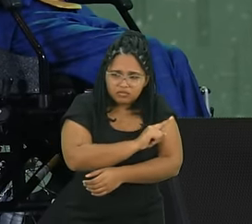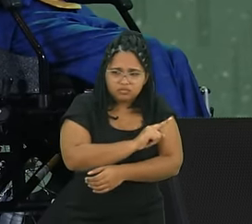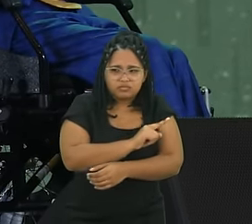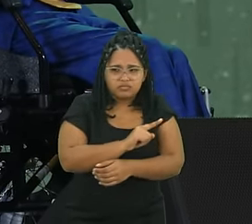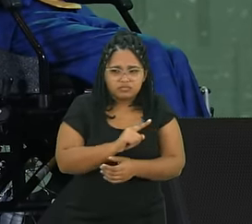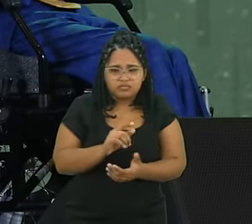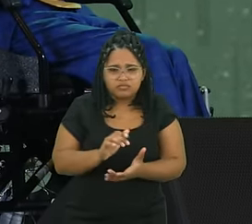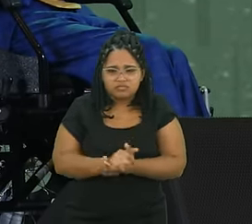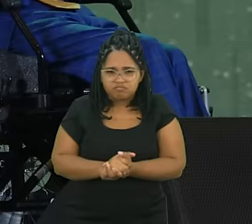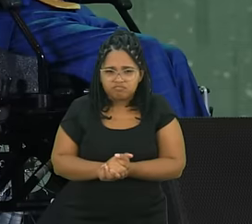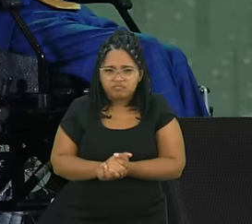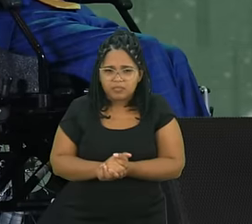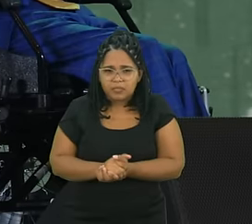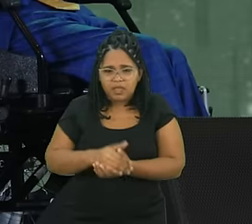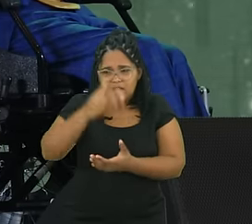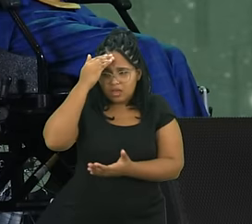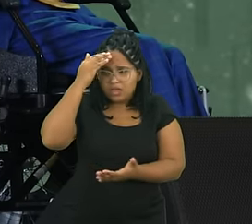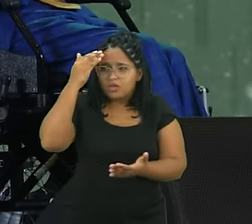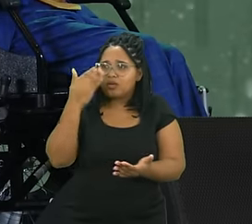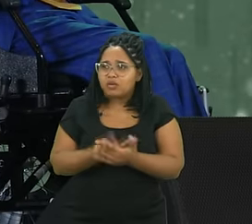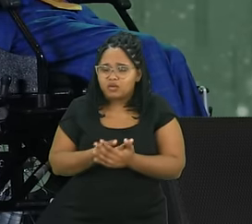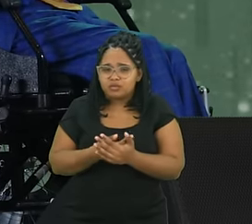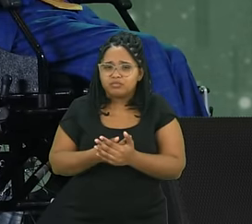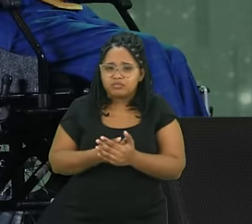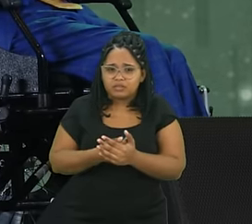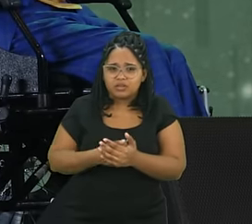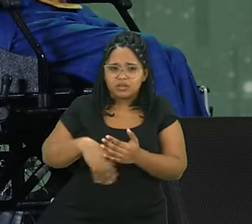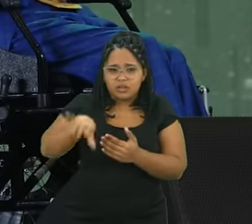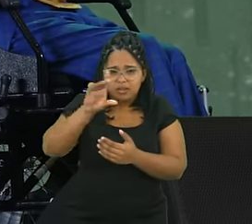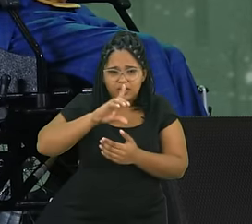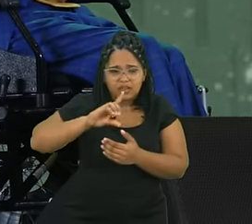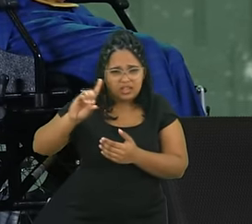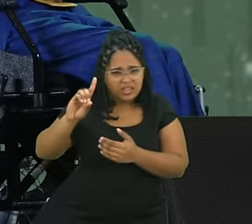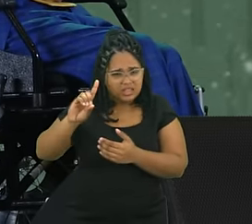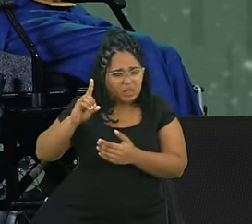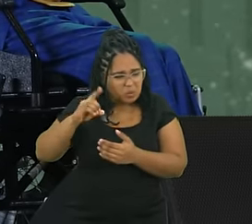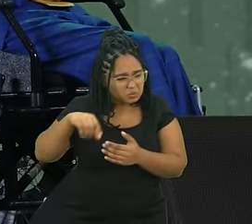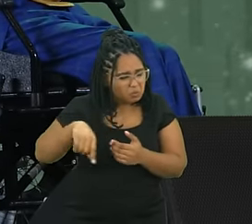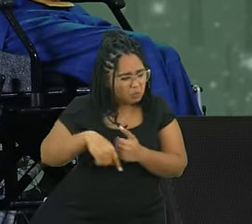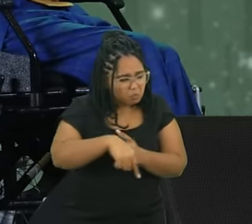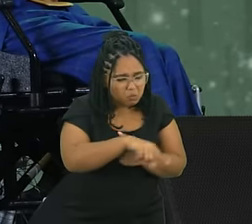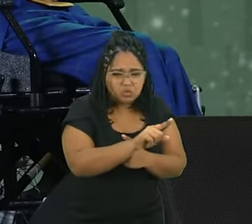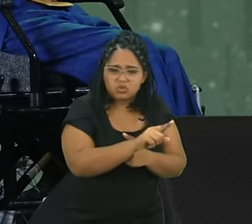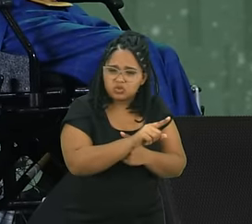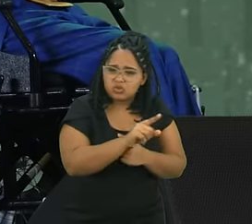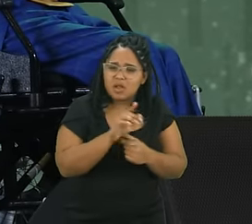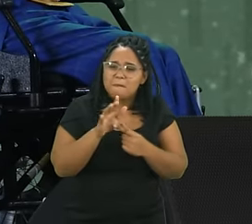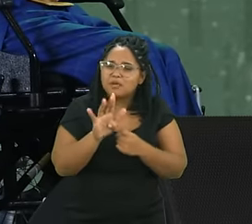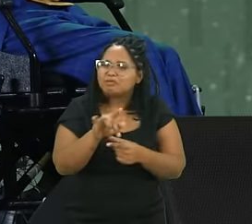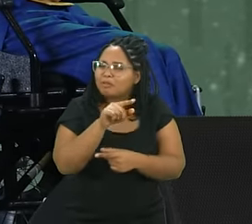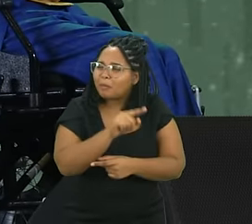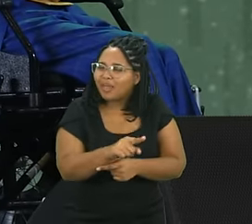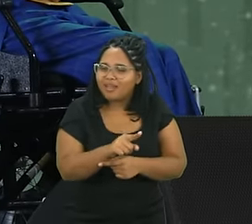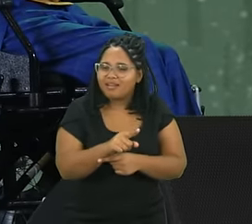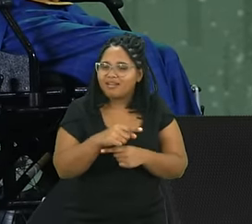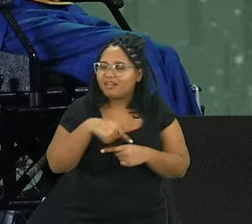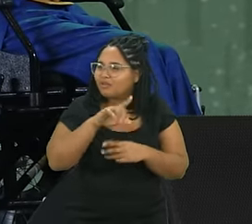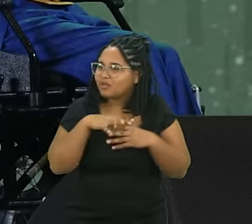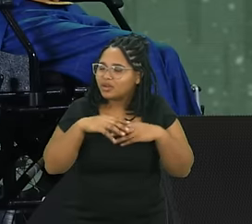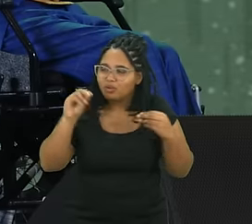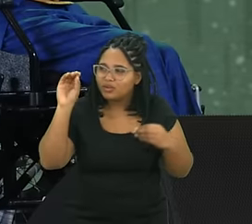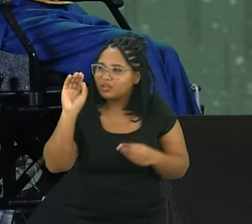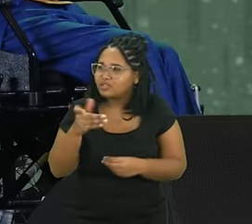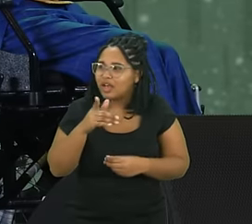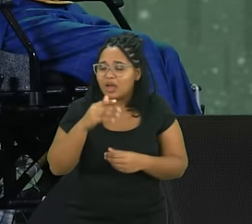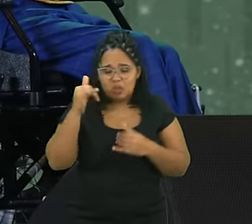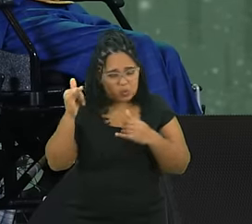fez a obra completa antes mesmo de nós orarmos. O Senhor está conosco todos os momentos, não importa onde nós estejamos. Se nós